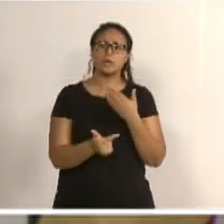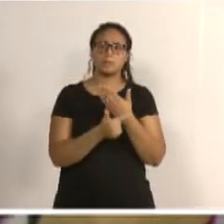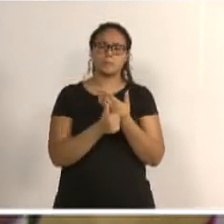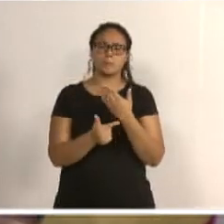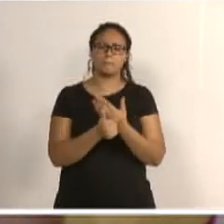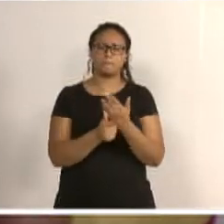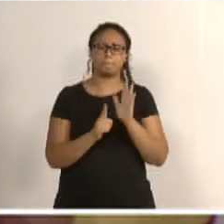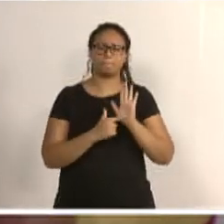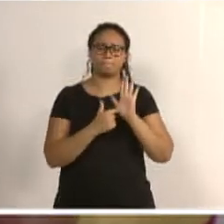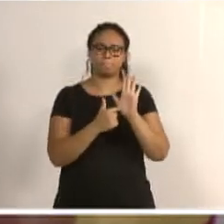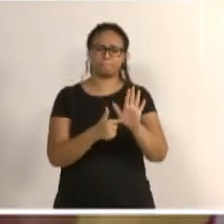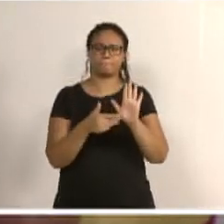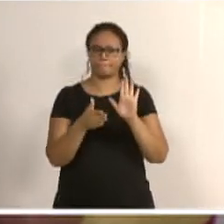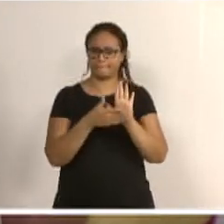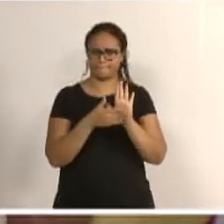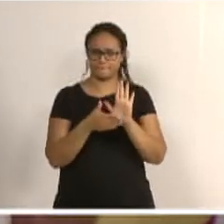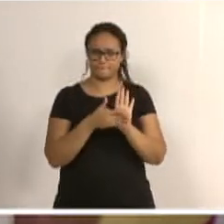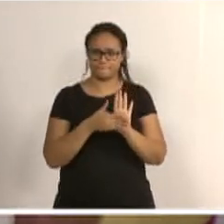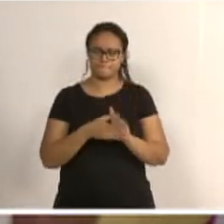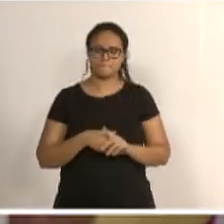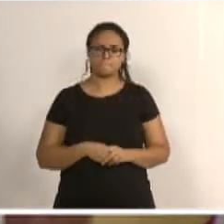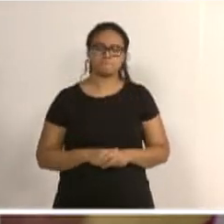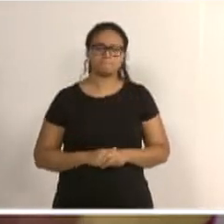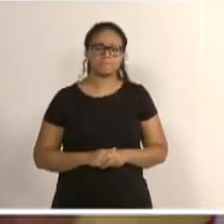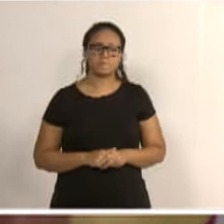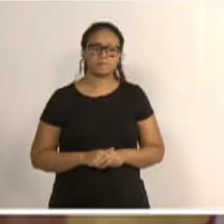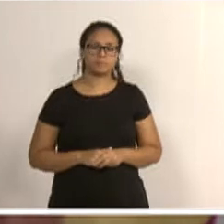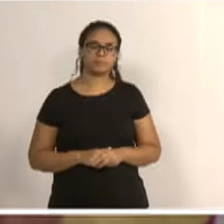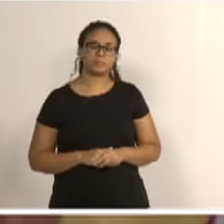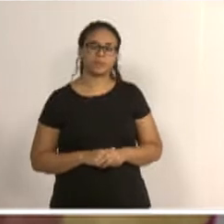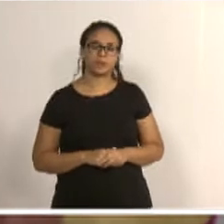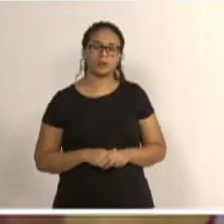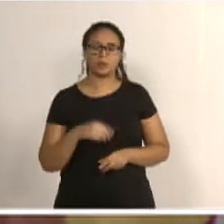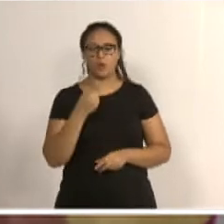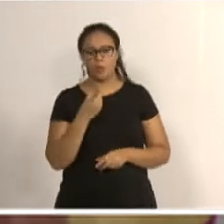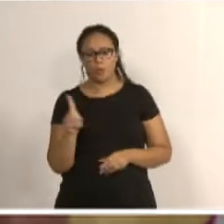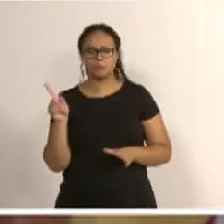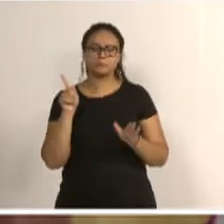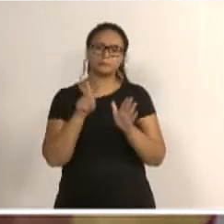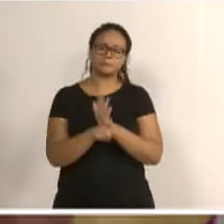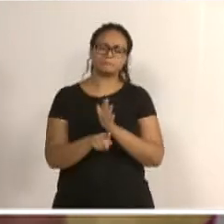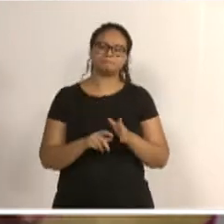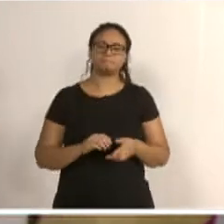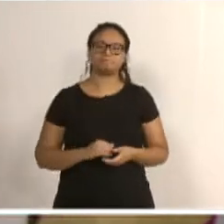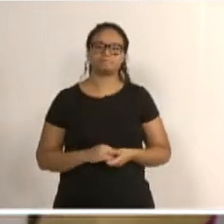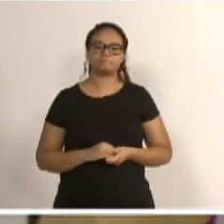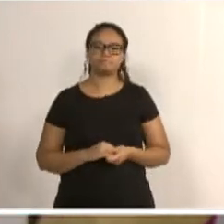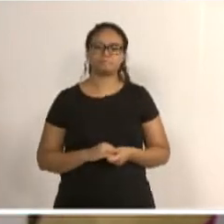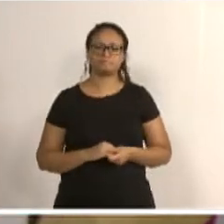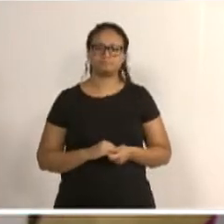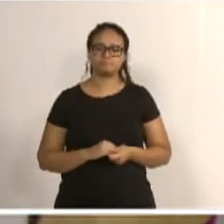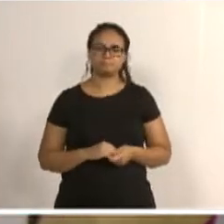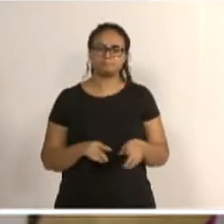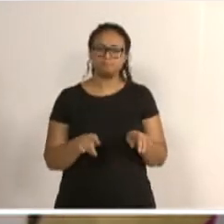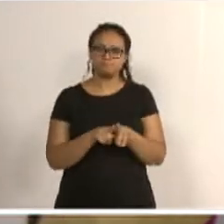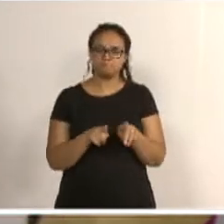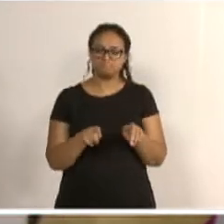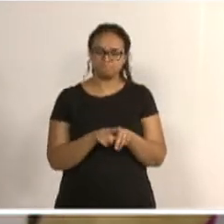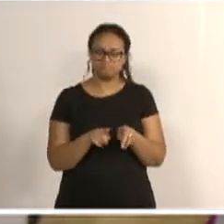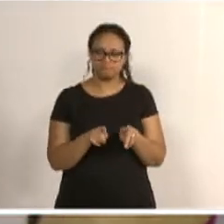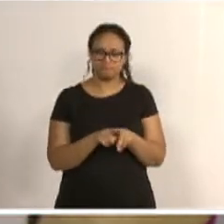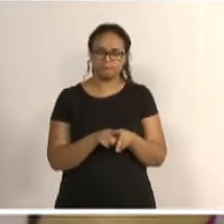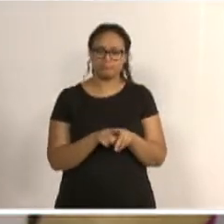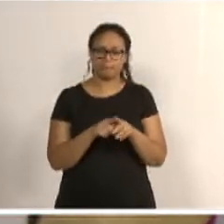de apresentar essas propostas. Né? Outra pergunta. A concessão do serviço